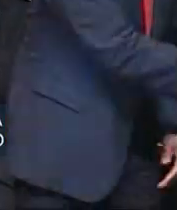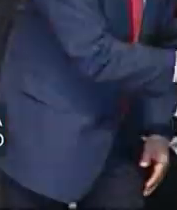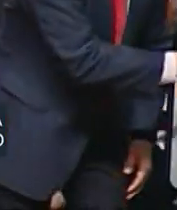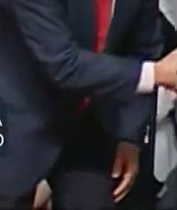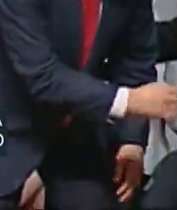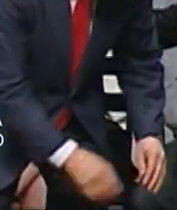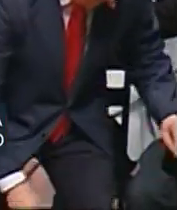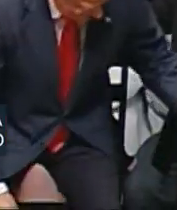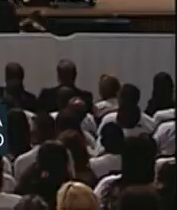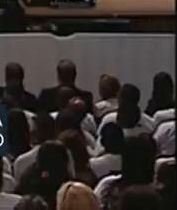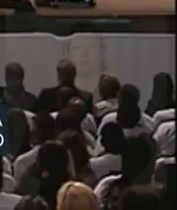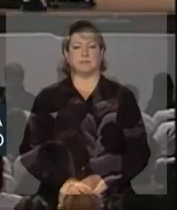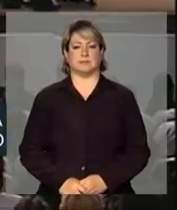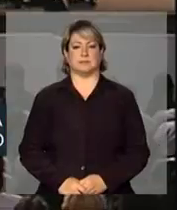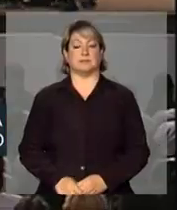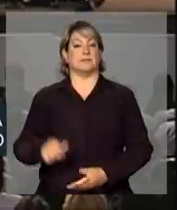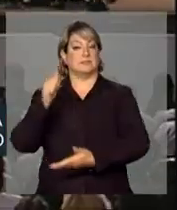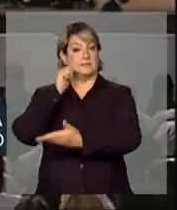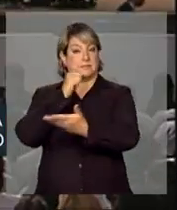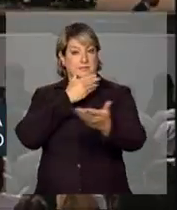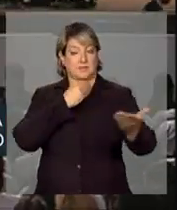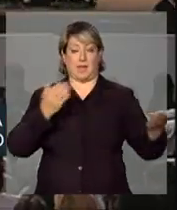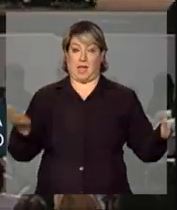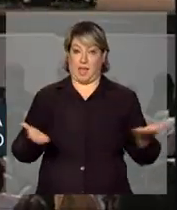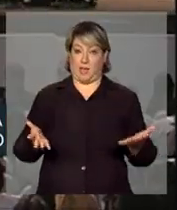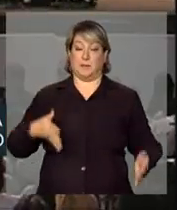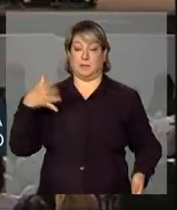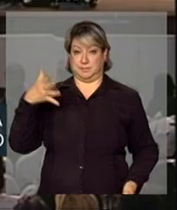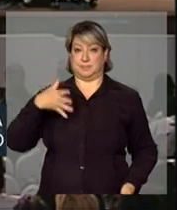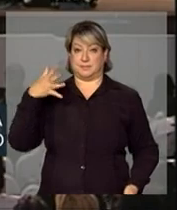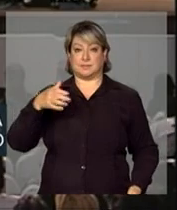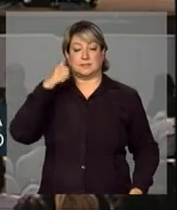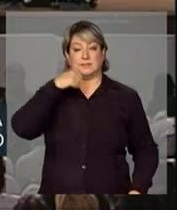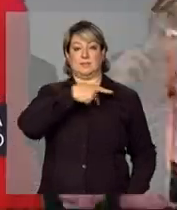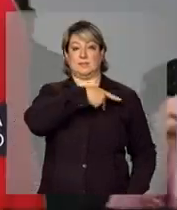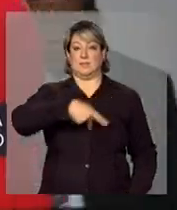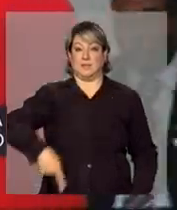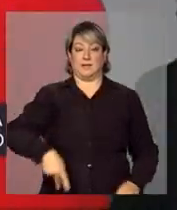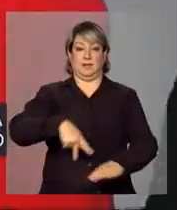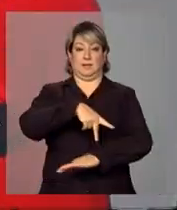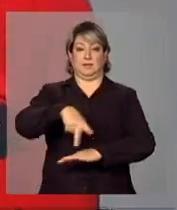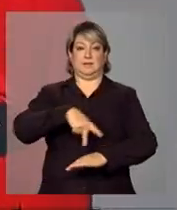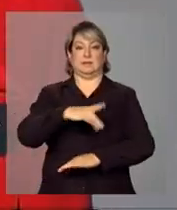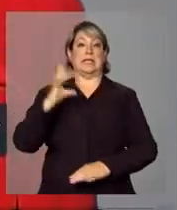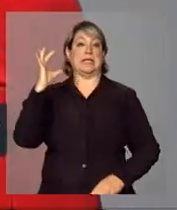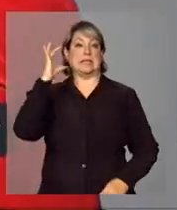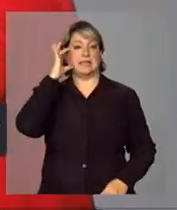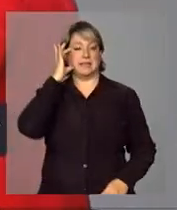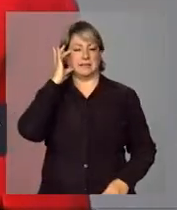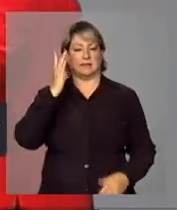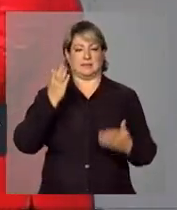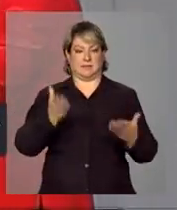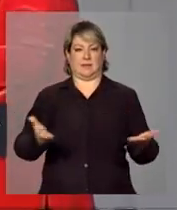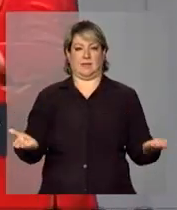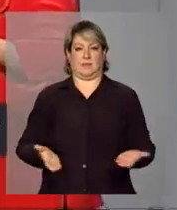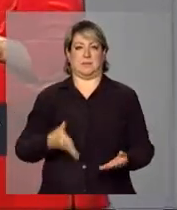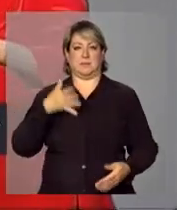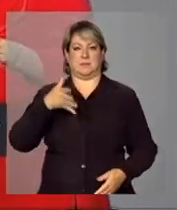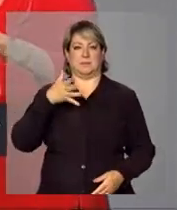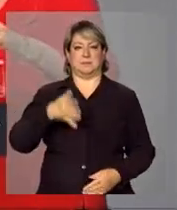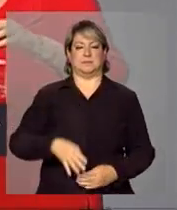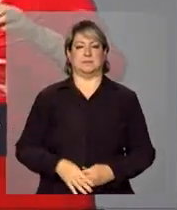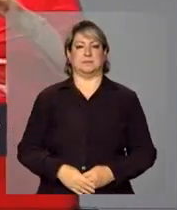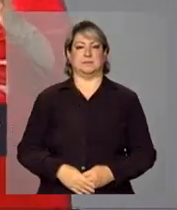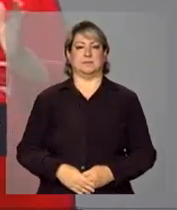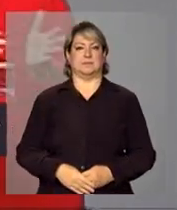Senhoras e senhores, com a palavra a Presidenta da República, Dilma Rousseff.